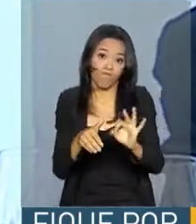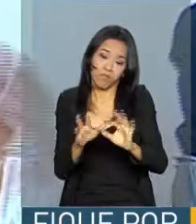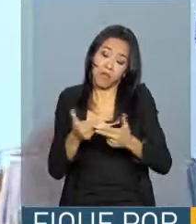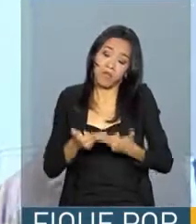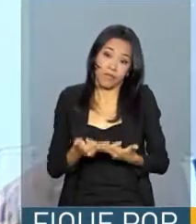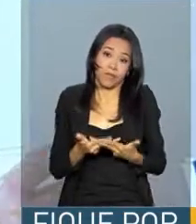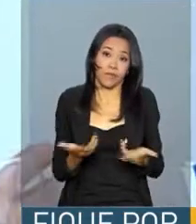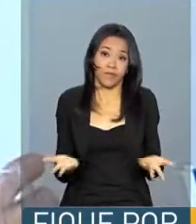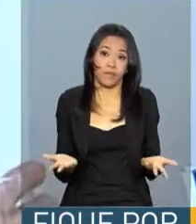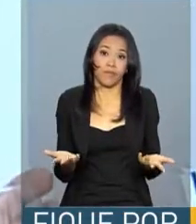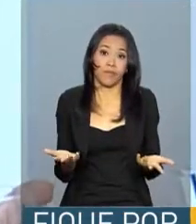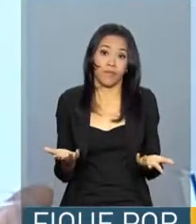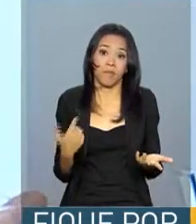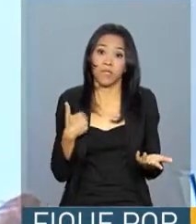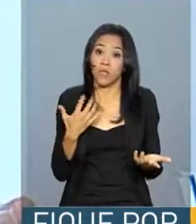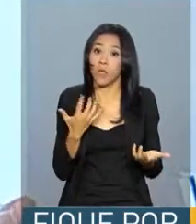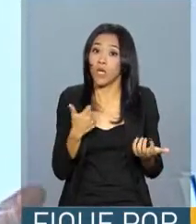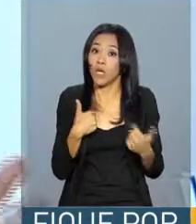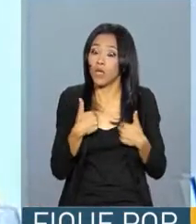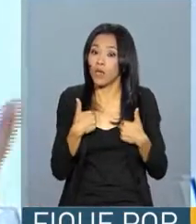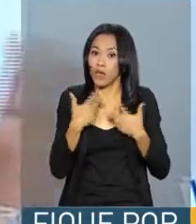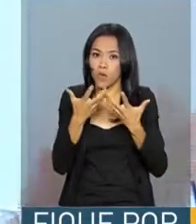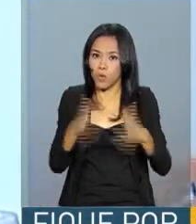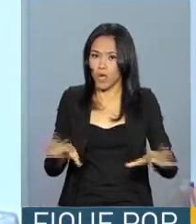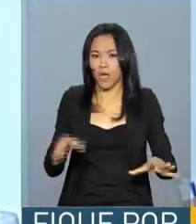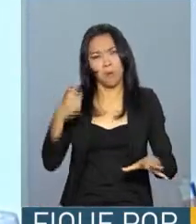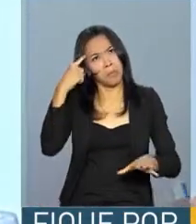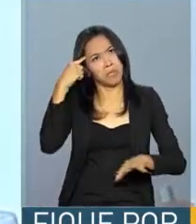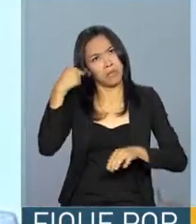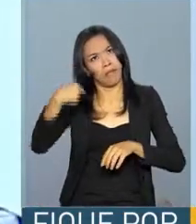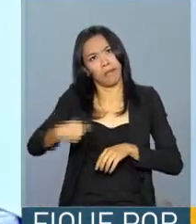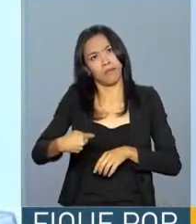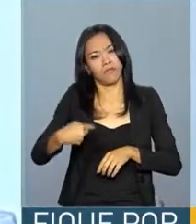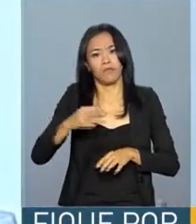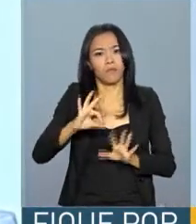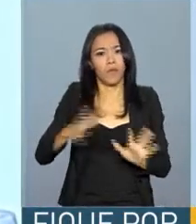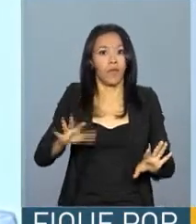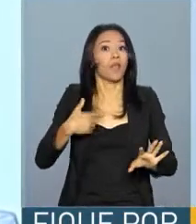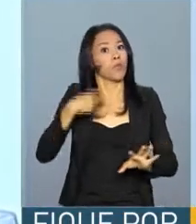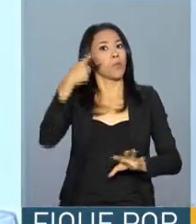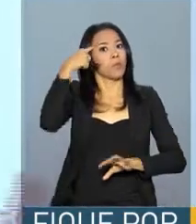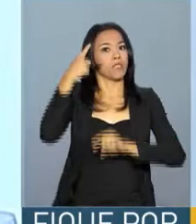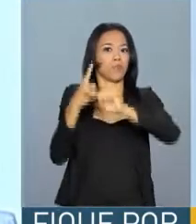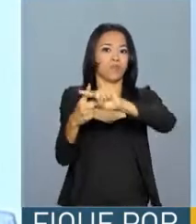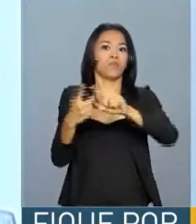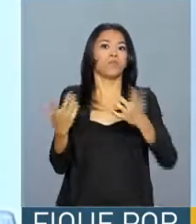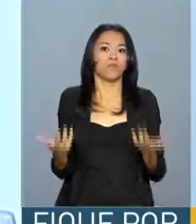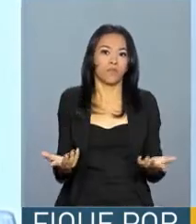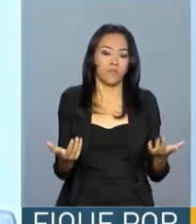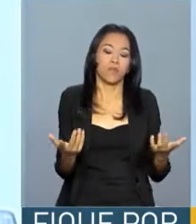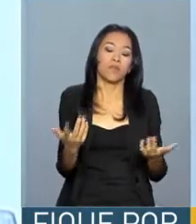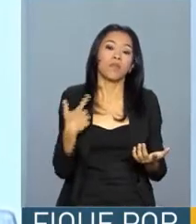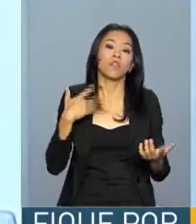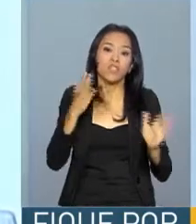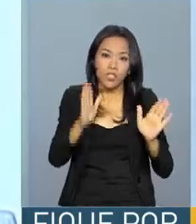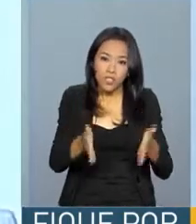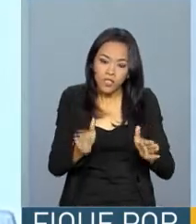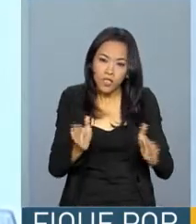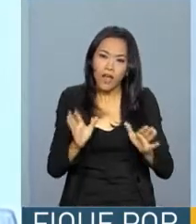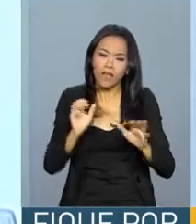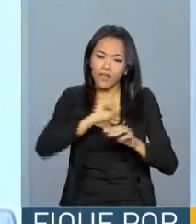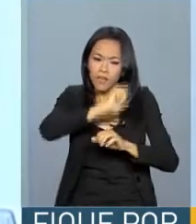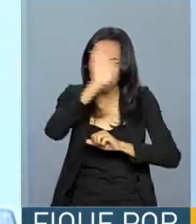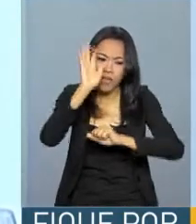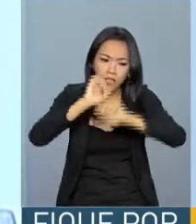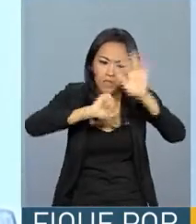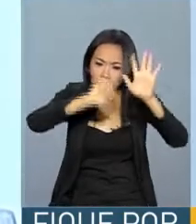paciência. Mas eu não quero, viu? Eu não quero ser pessimista, não. Eu sou otimista. Eu acho que, a esta altura, já está havendo